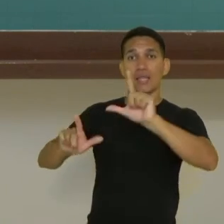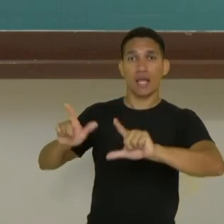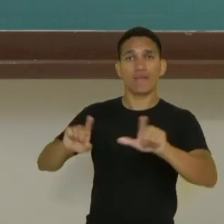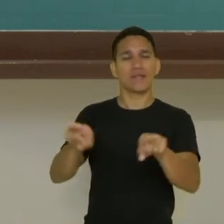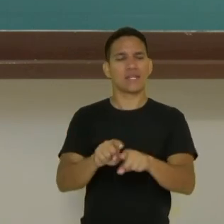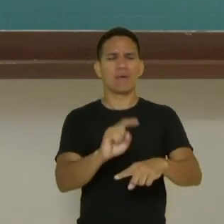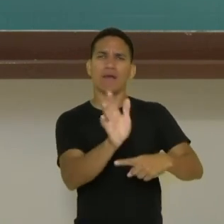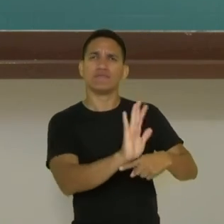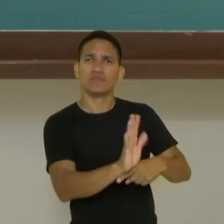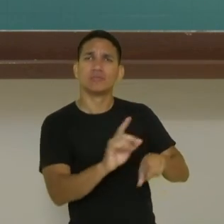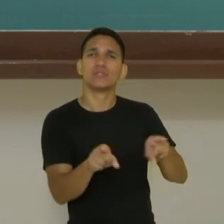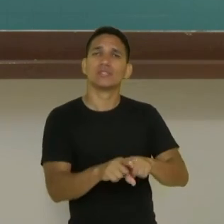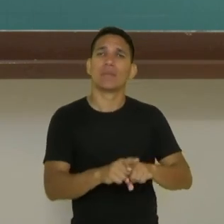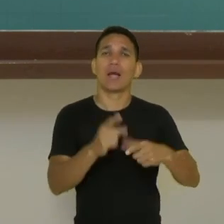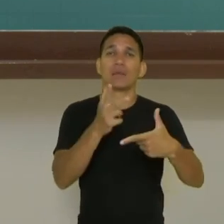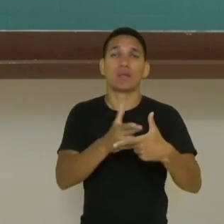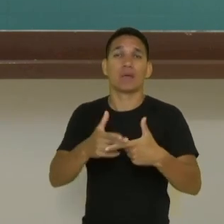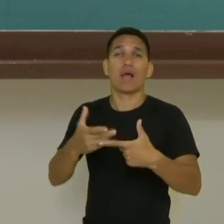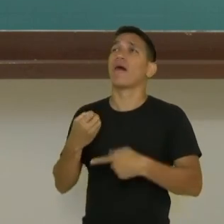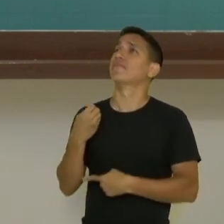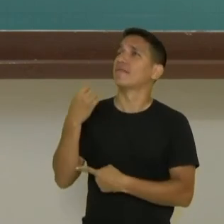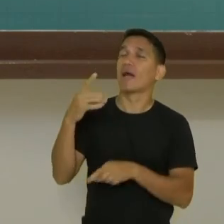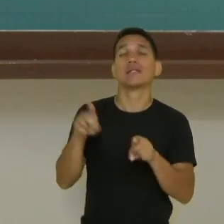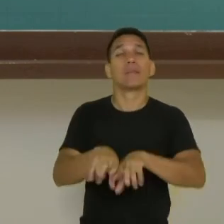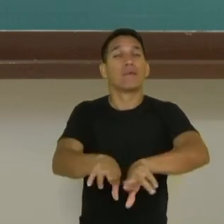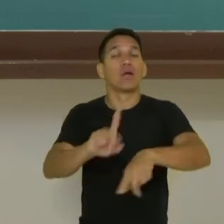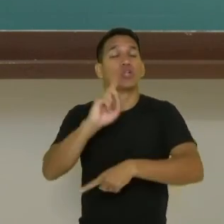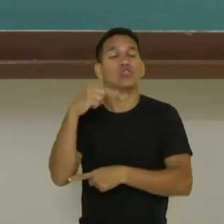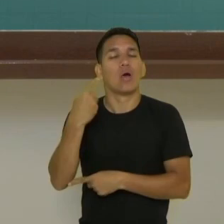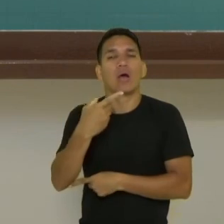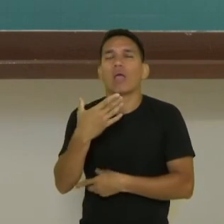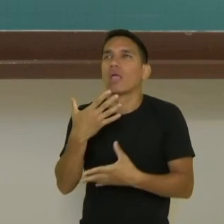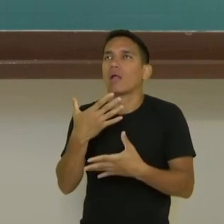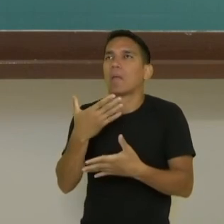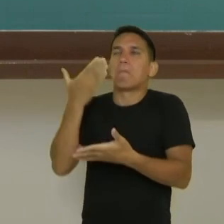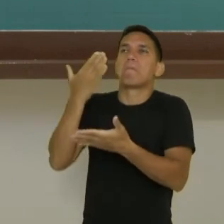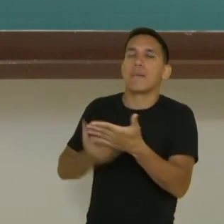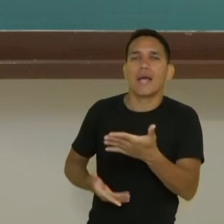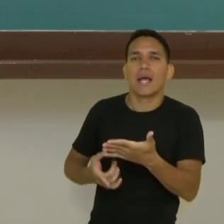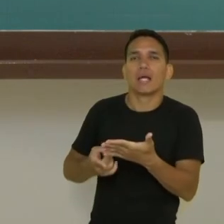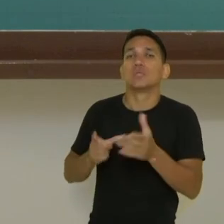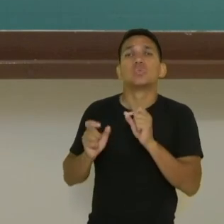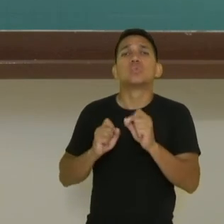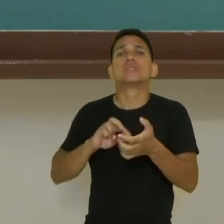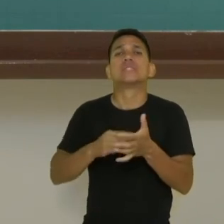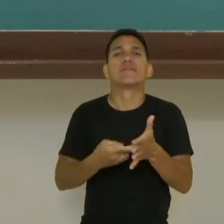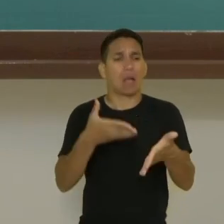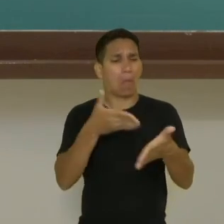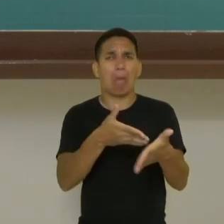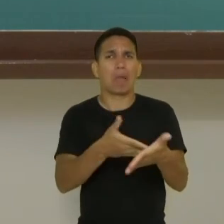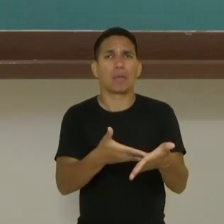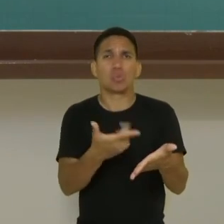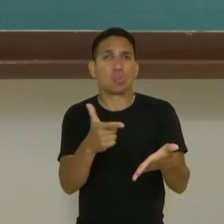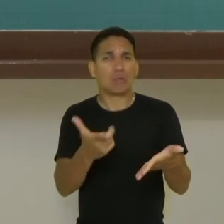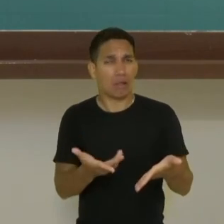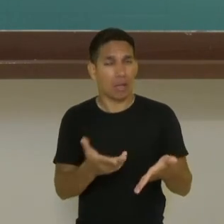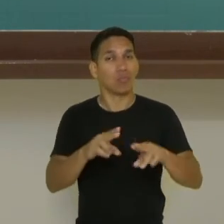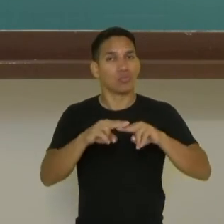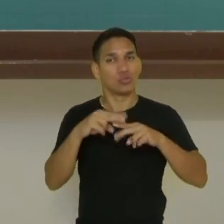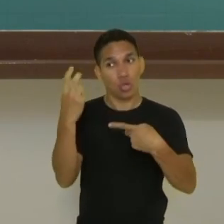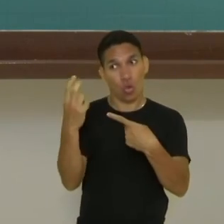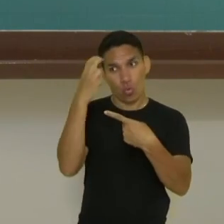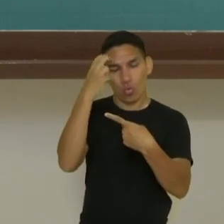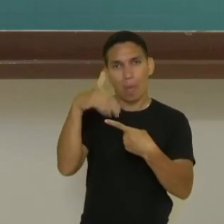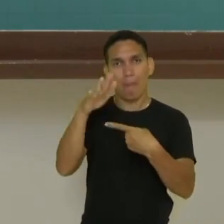dos seriados, das viagens, a gente perde um pouco a ideia do que é fronteiras. Então, culturalmente falando, a gente é cada vez